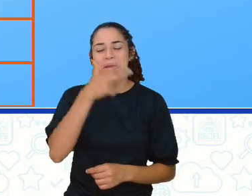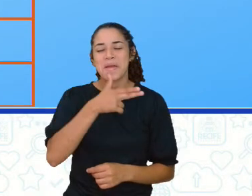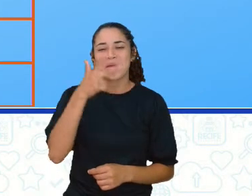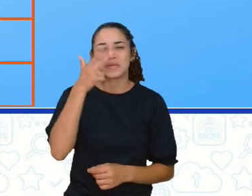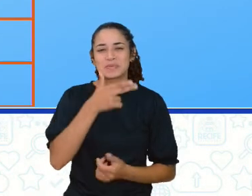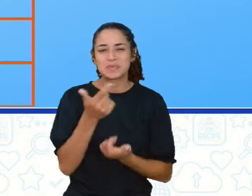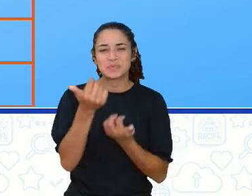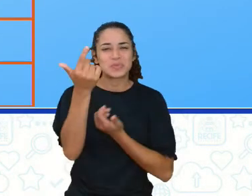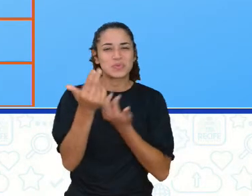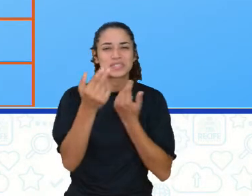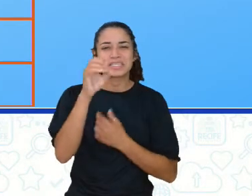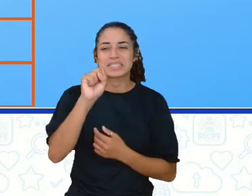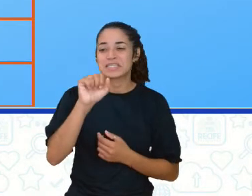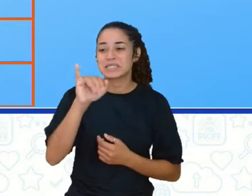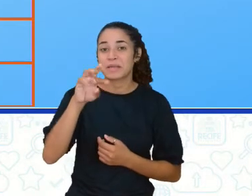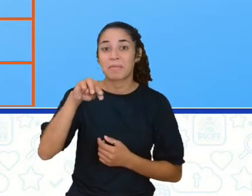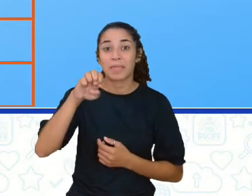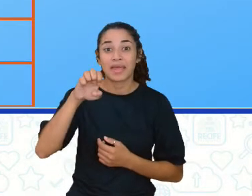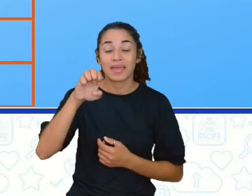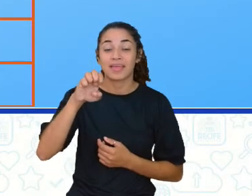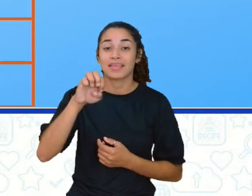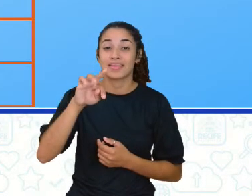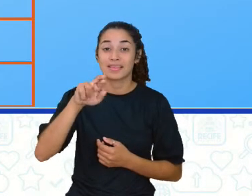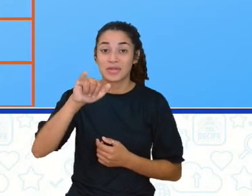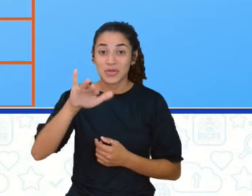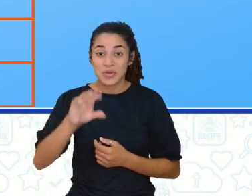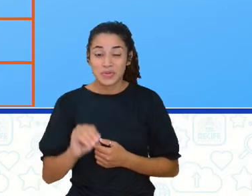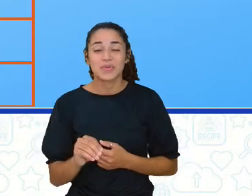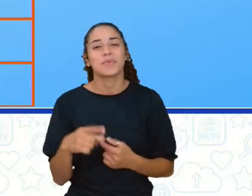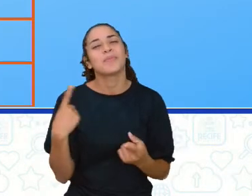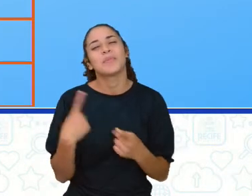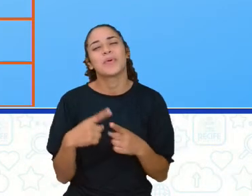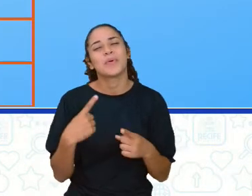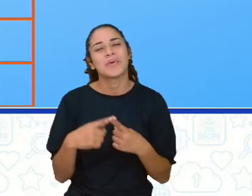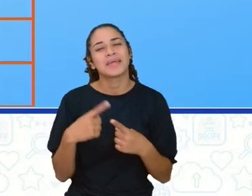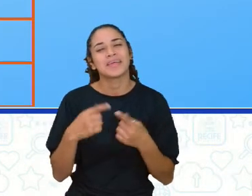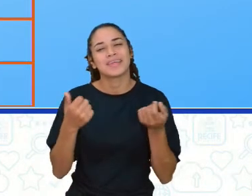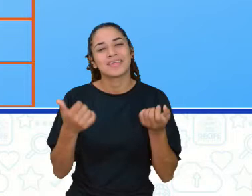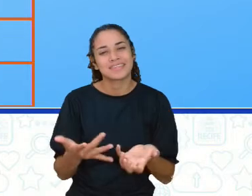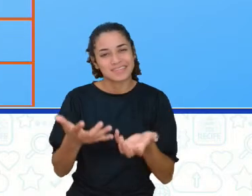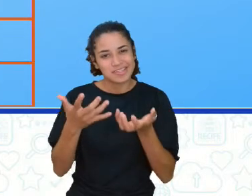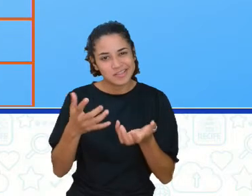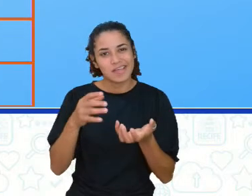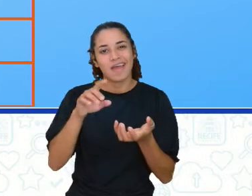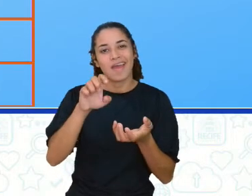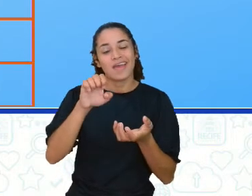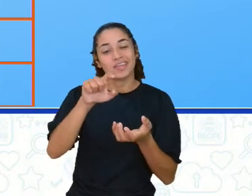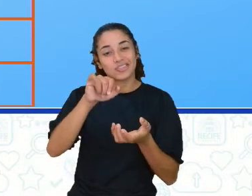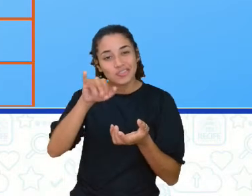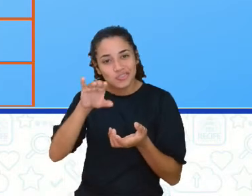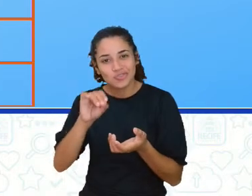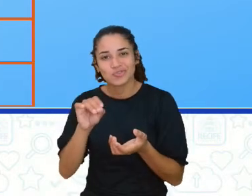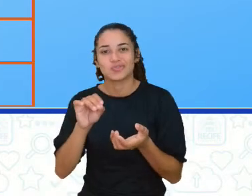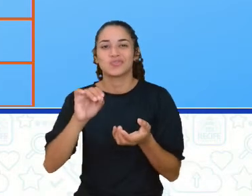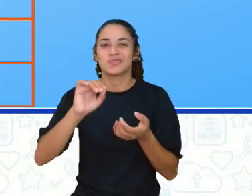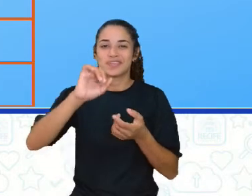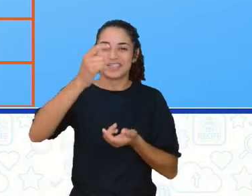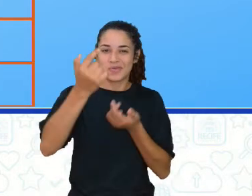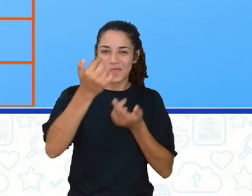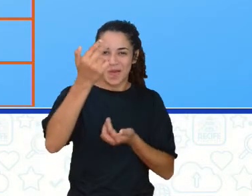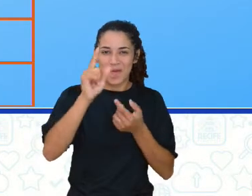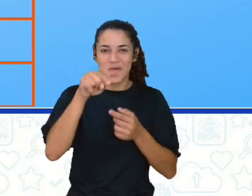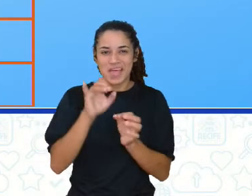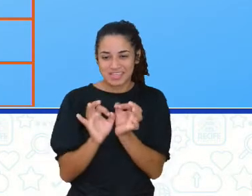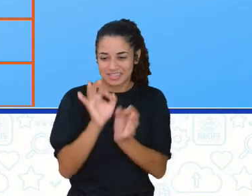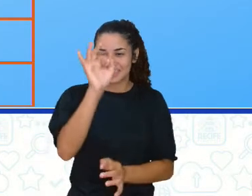pontos simétricos. Por quê? Porque eu estou considerando o eixo de simetria, o eixo